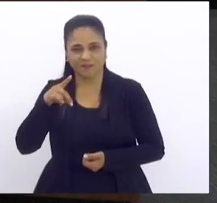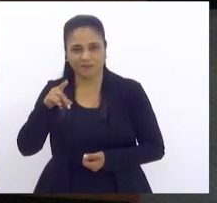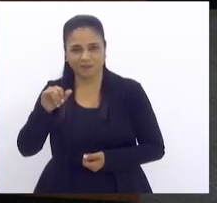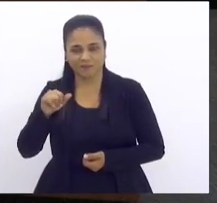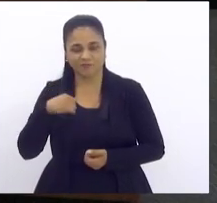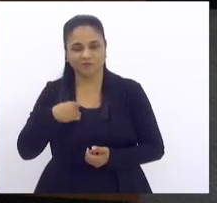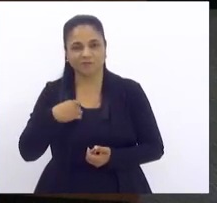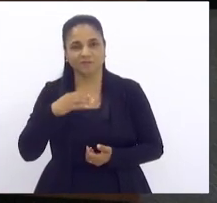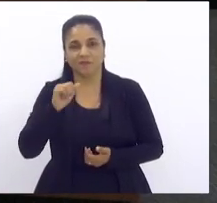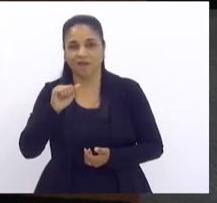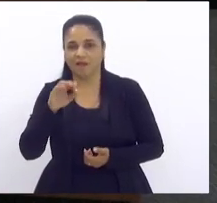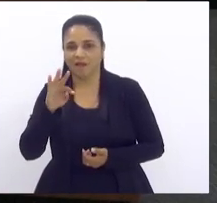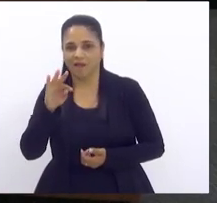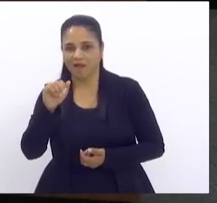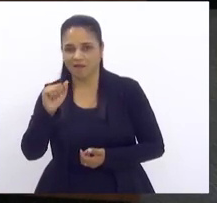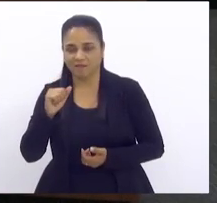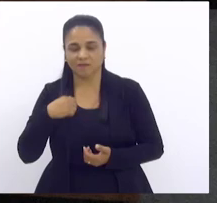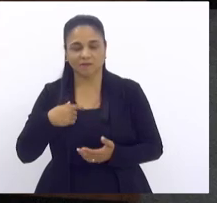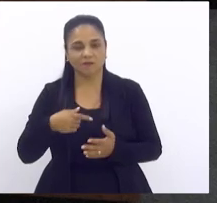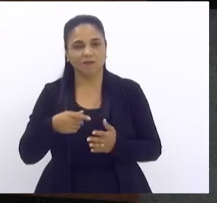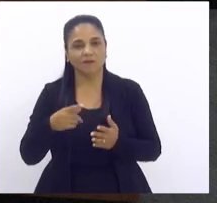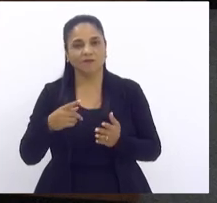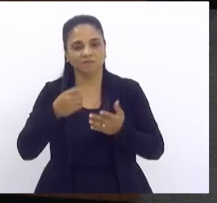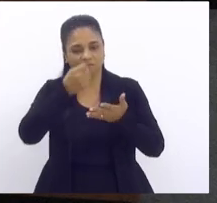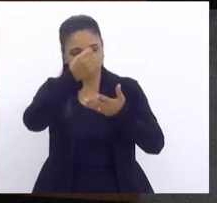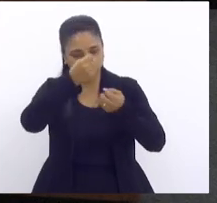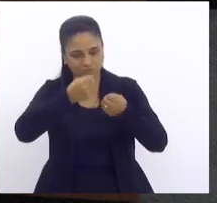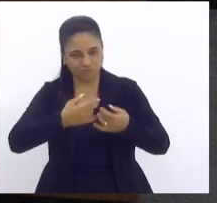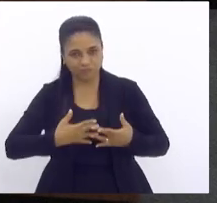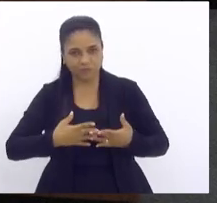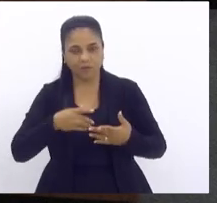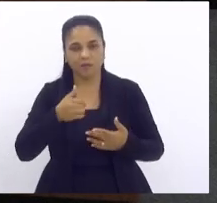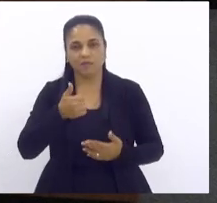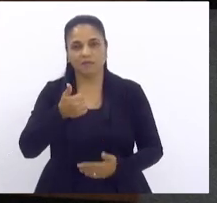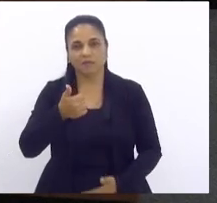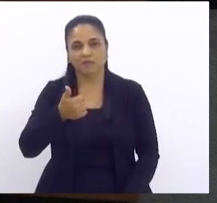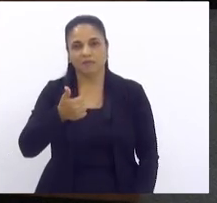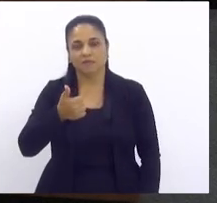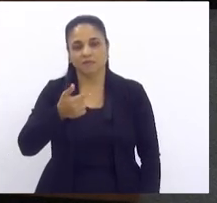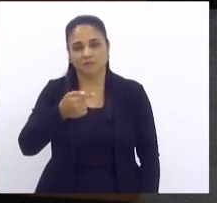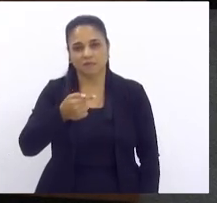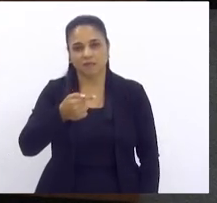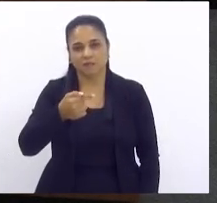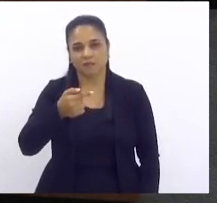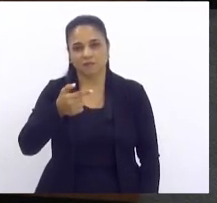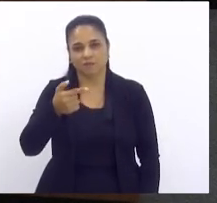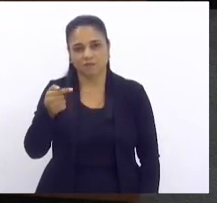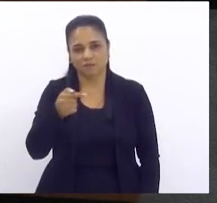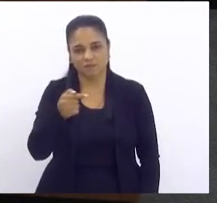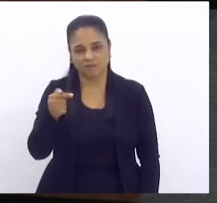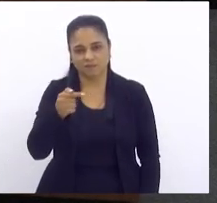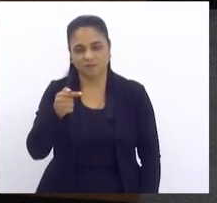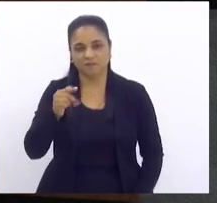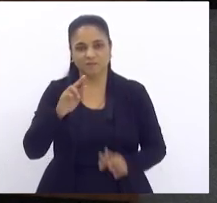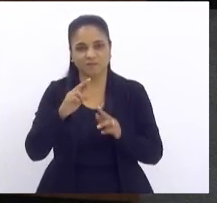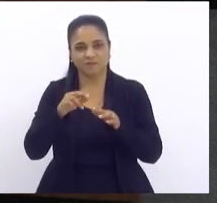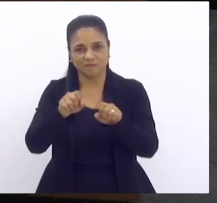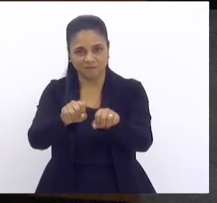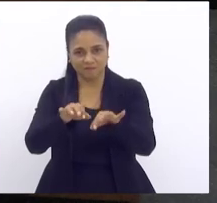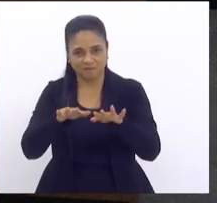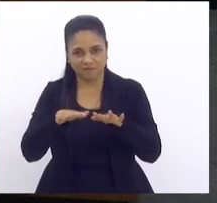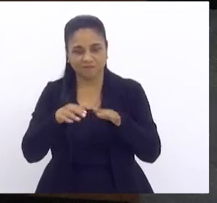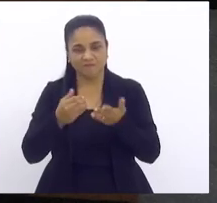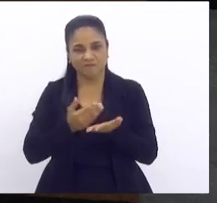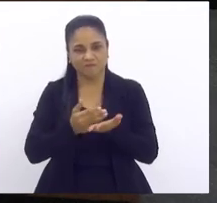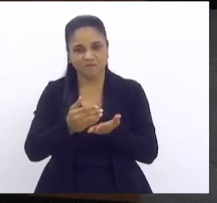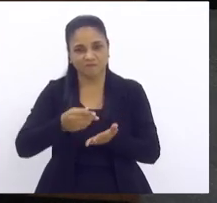Exa dão o ocorrido na 777ª sessão ordinária que iniciada às